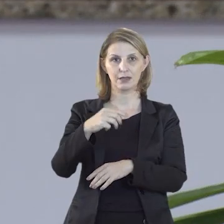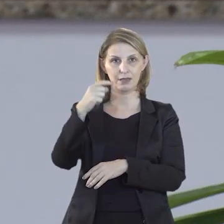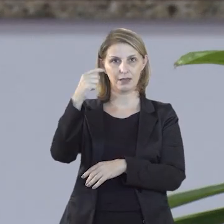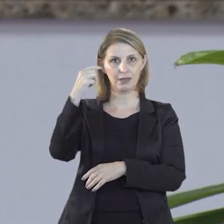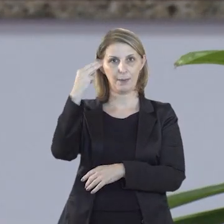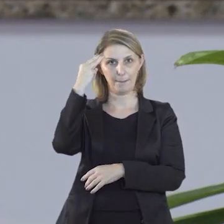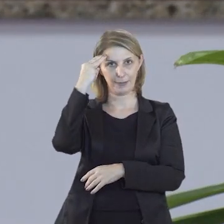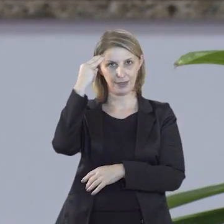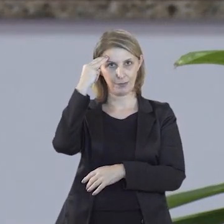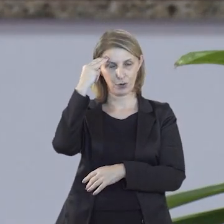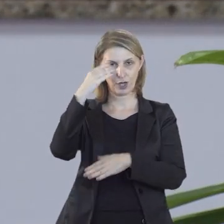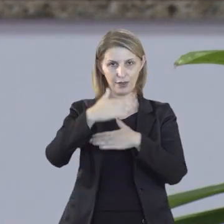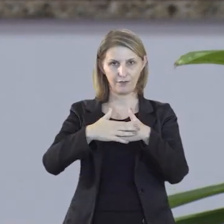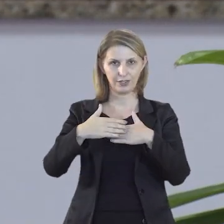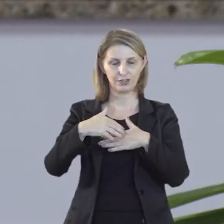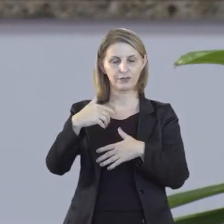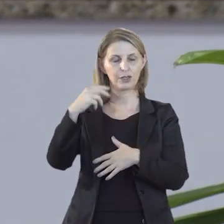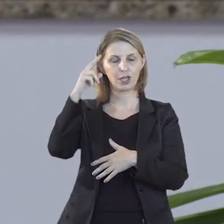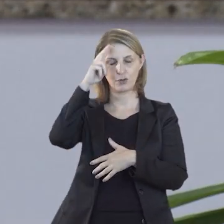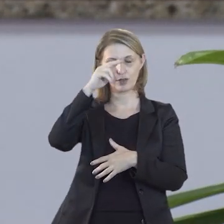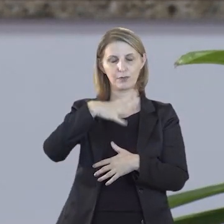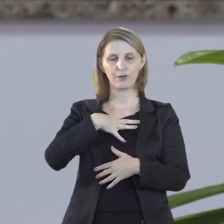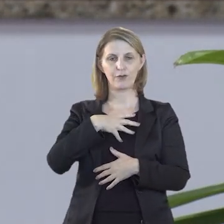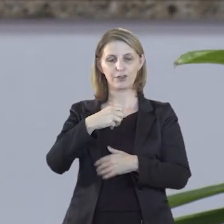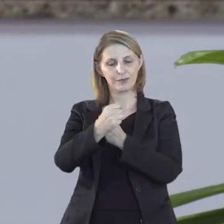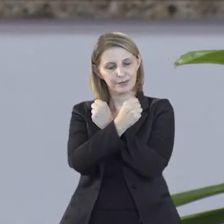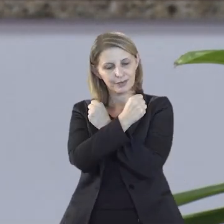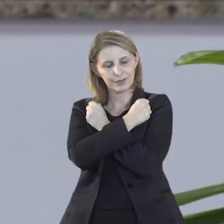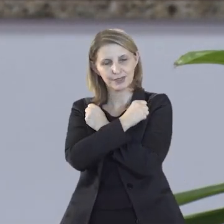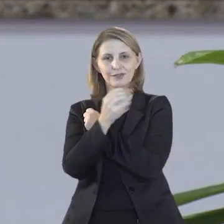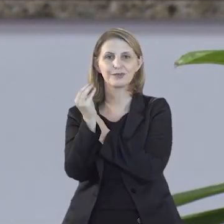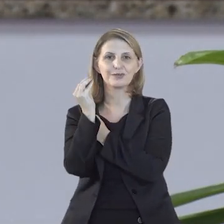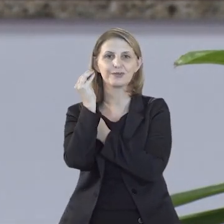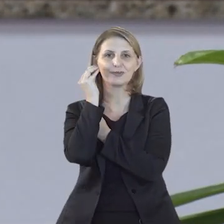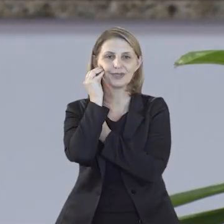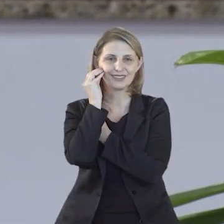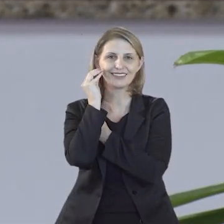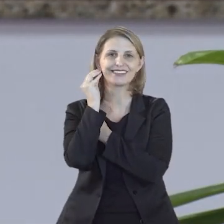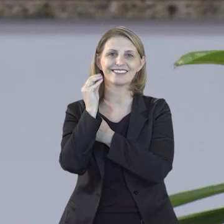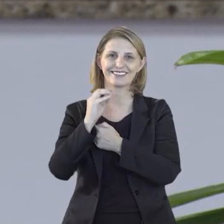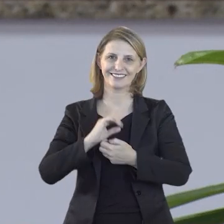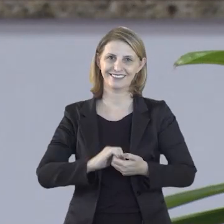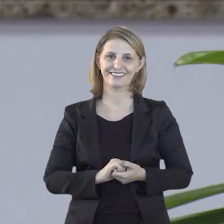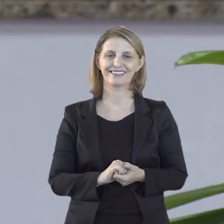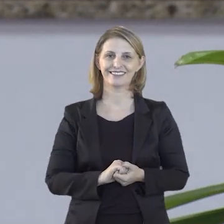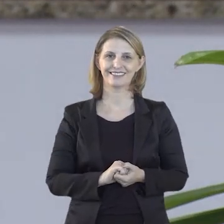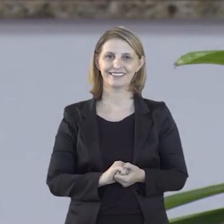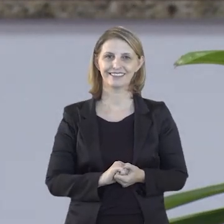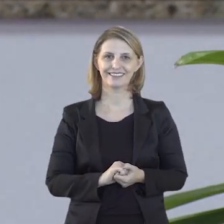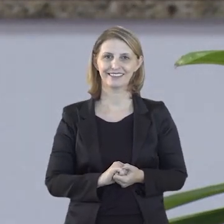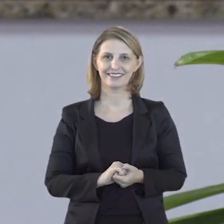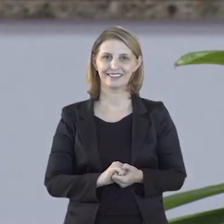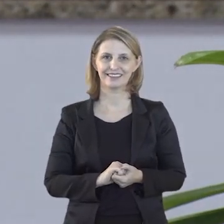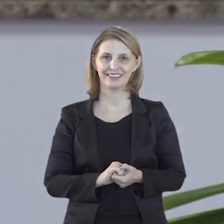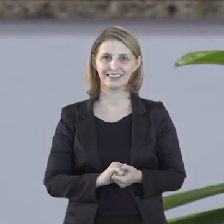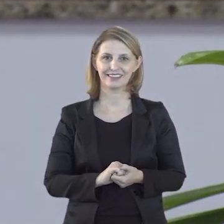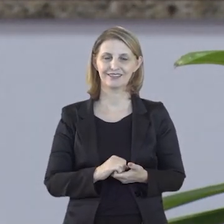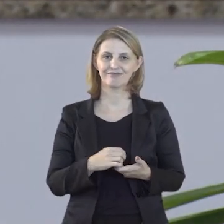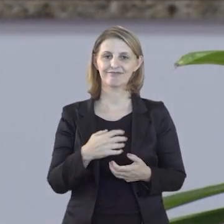é um exercício, né? Falando de mim, a memória afetiva que me vem é do meu filho me abraçando e me beijando.